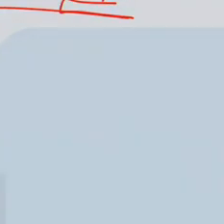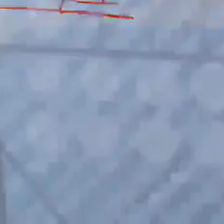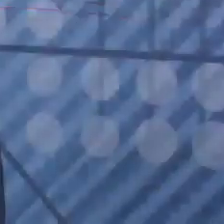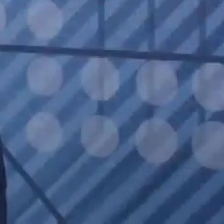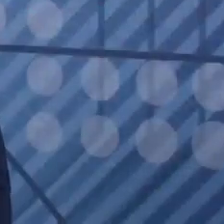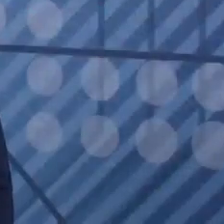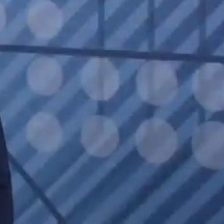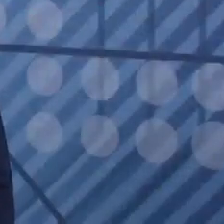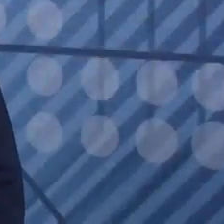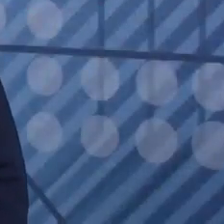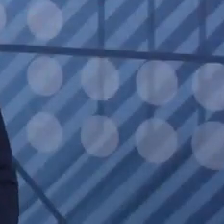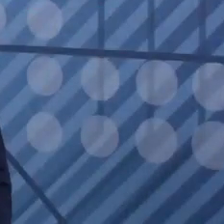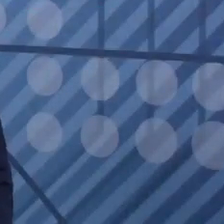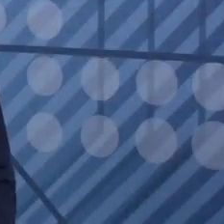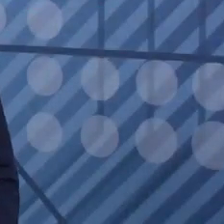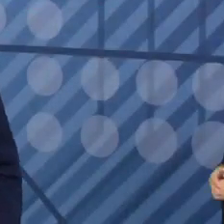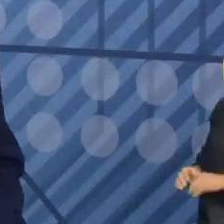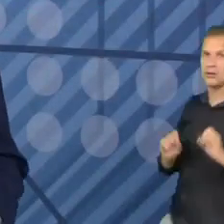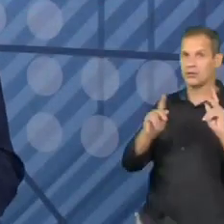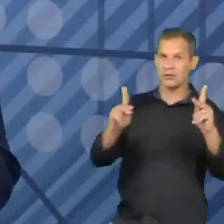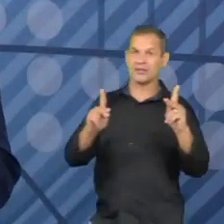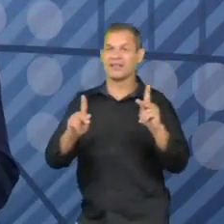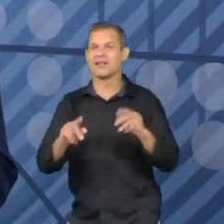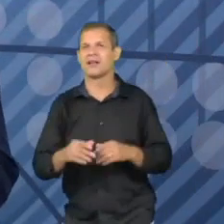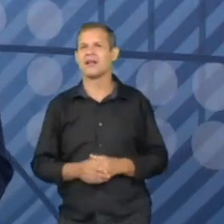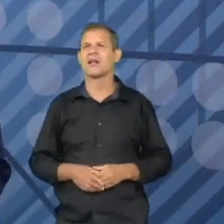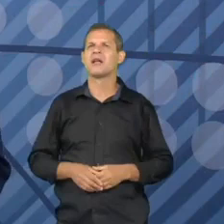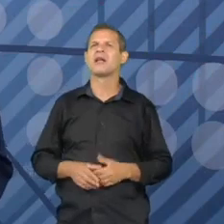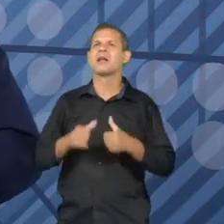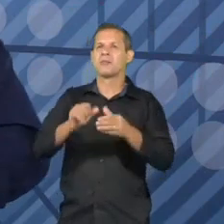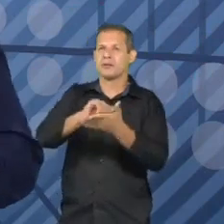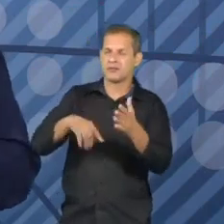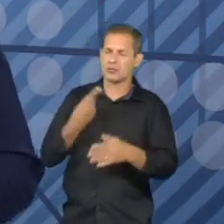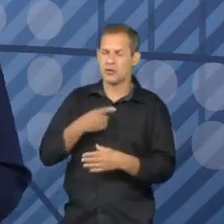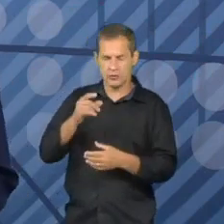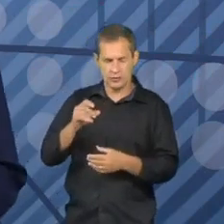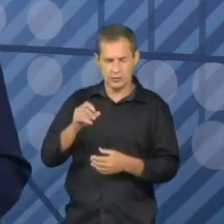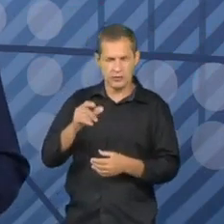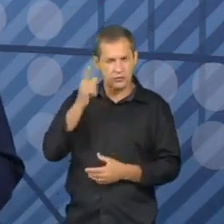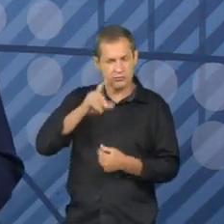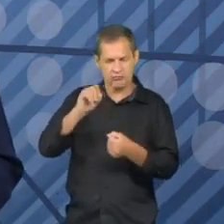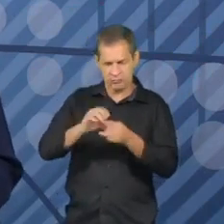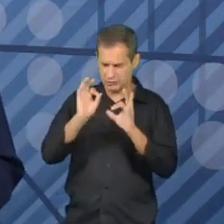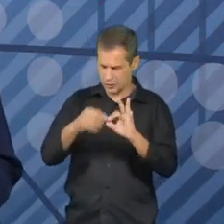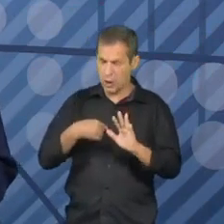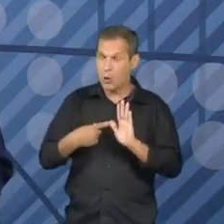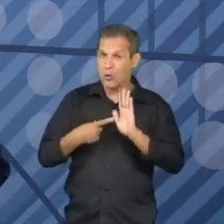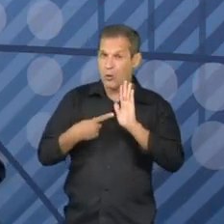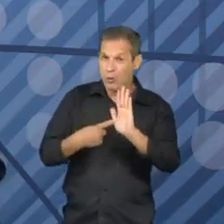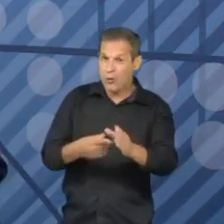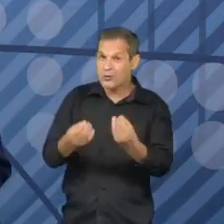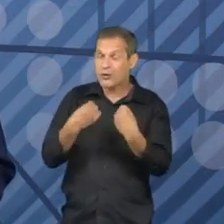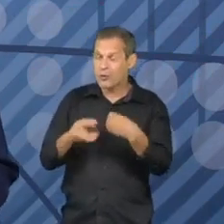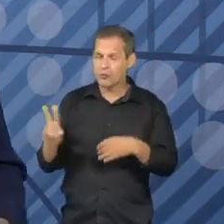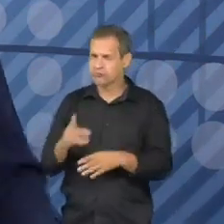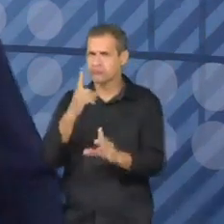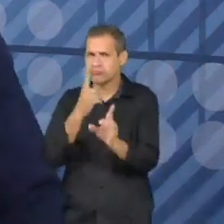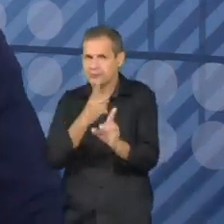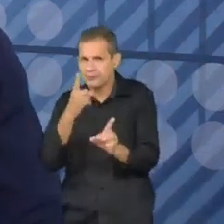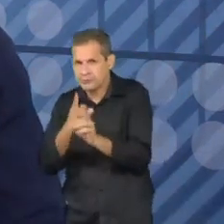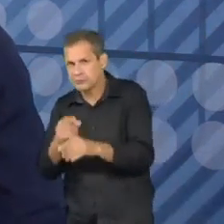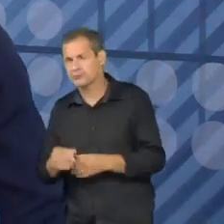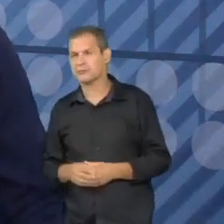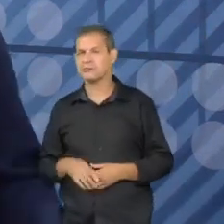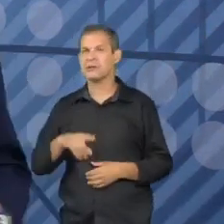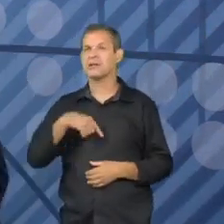Tá, já? Muito bem. Para que esse exercício a gente consiga fazer passo a passo ali, que eu quero mostrar como esses valores foram encontrados, até